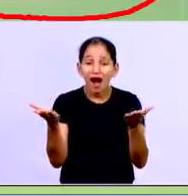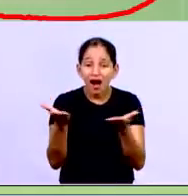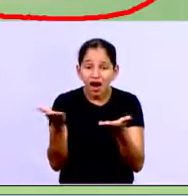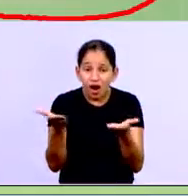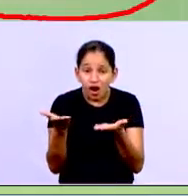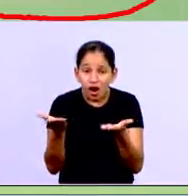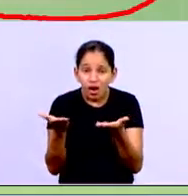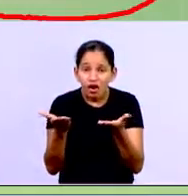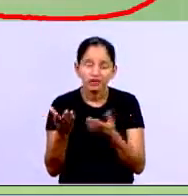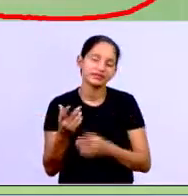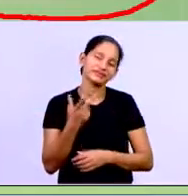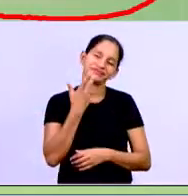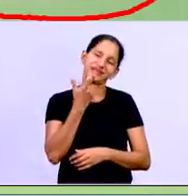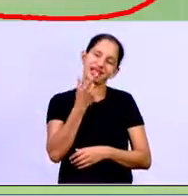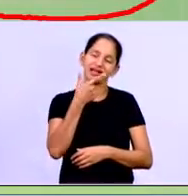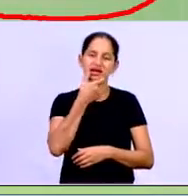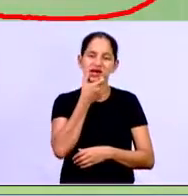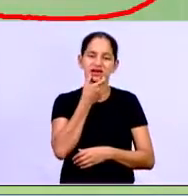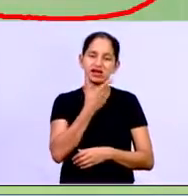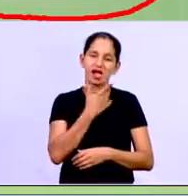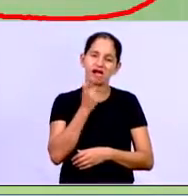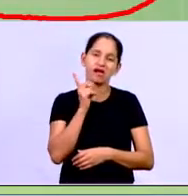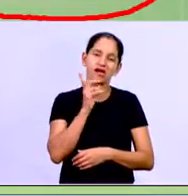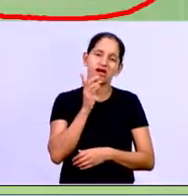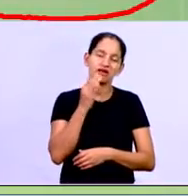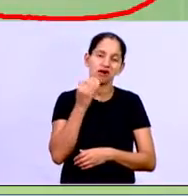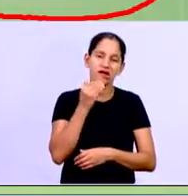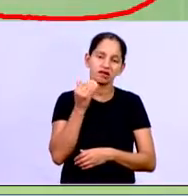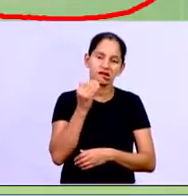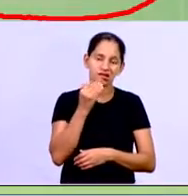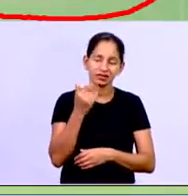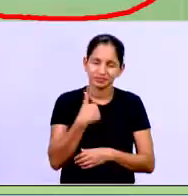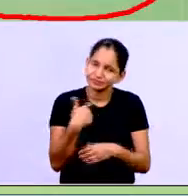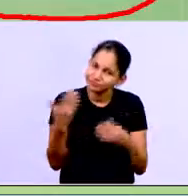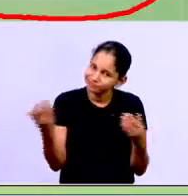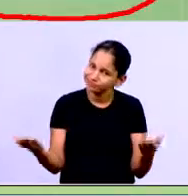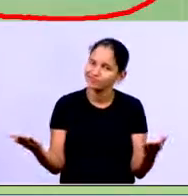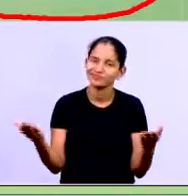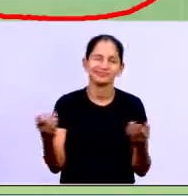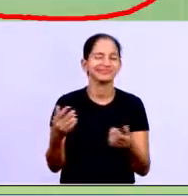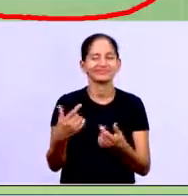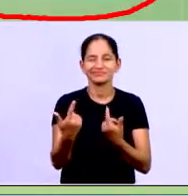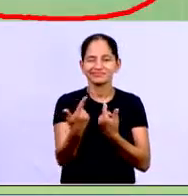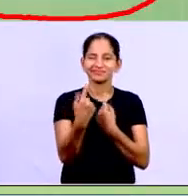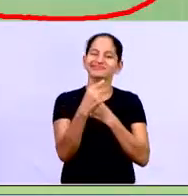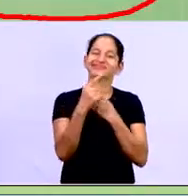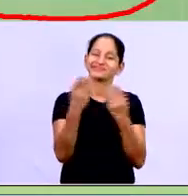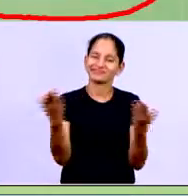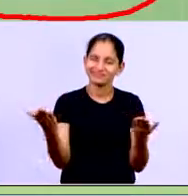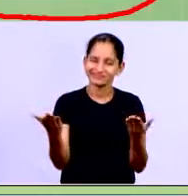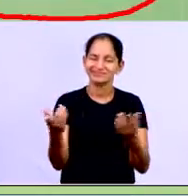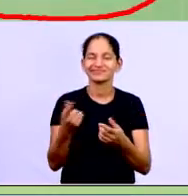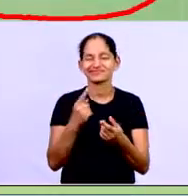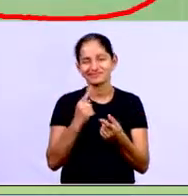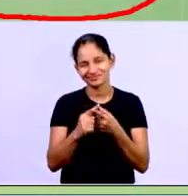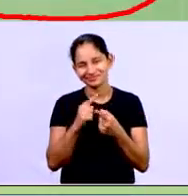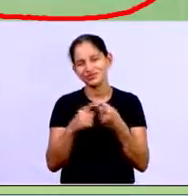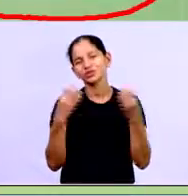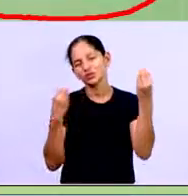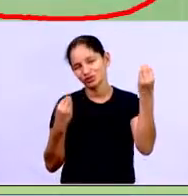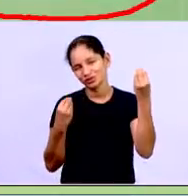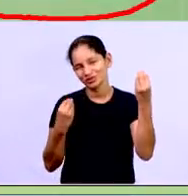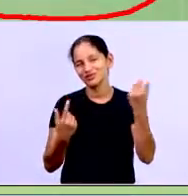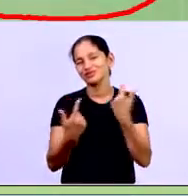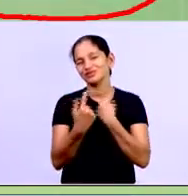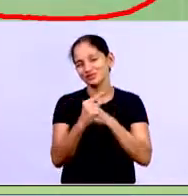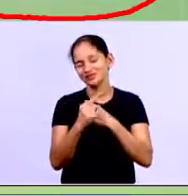estão tirando sarro do meu inglês, Rafael. Esse inglês britânico. Britânico, tão bom, rapaz. Eu falei, os alunos ficaram zoando meu inglês,